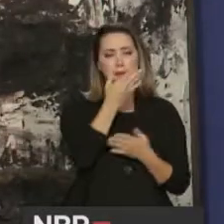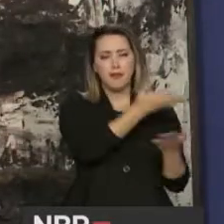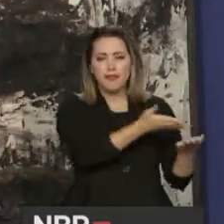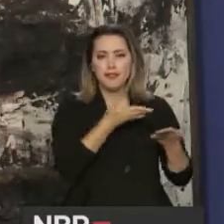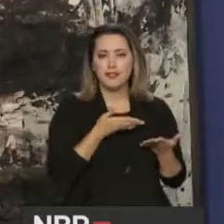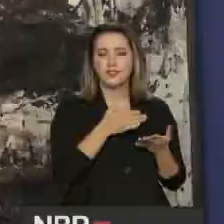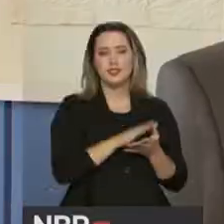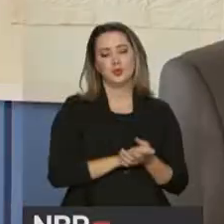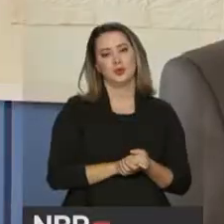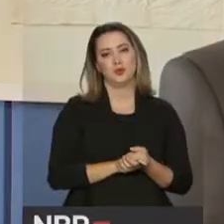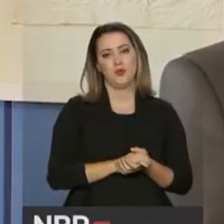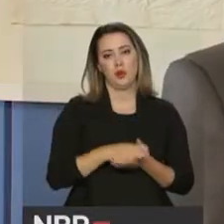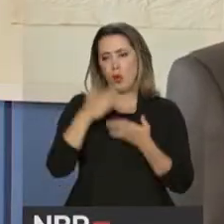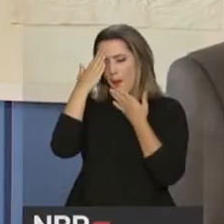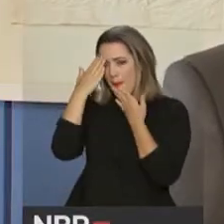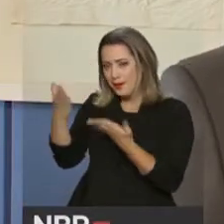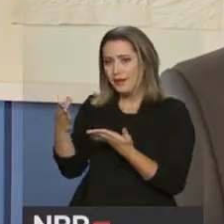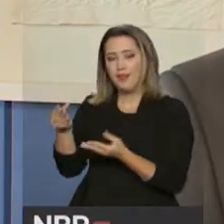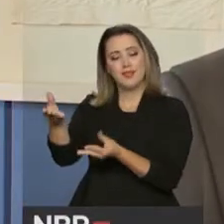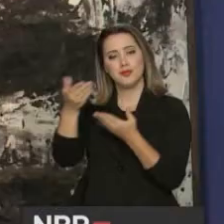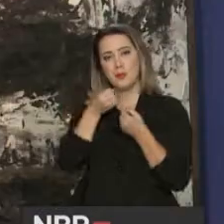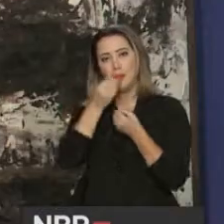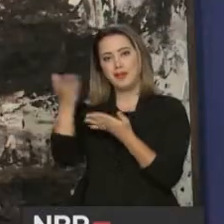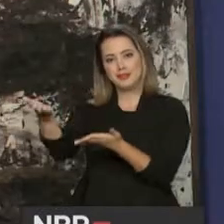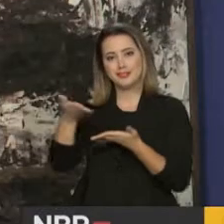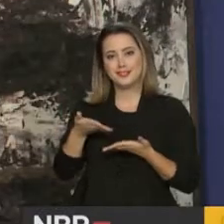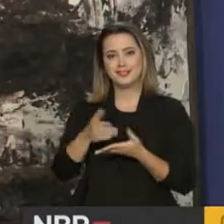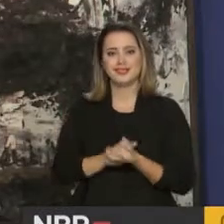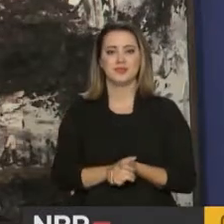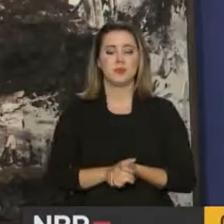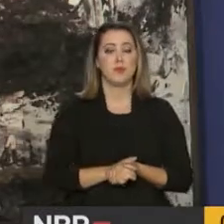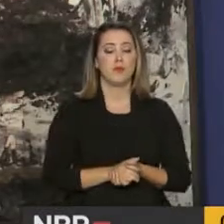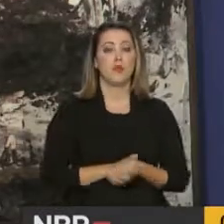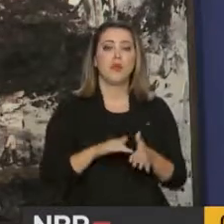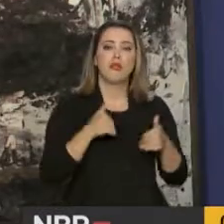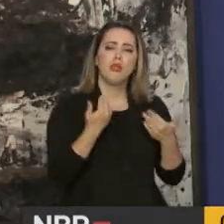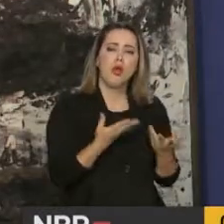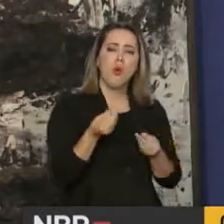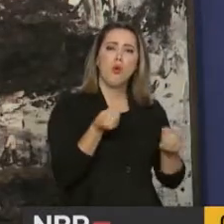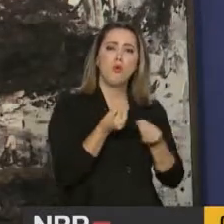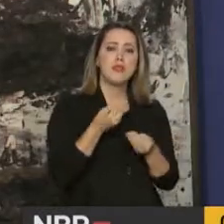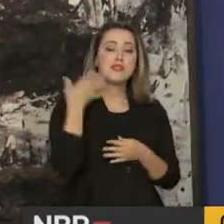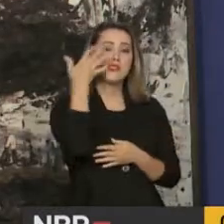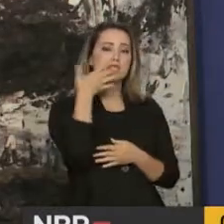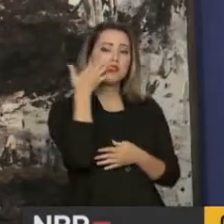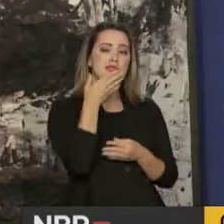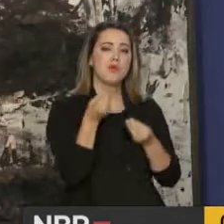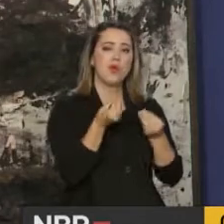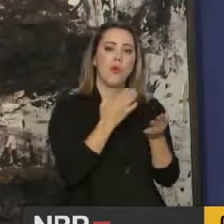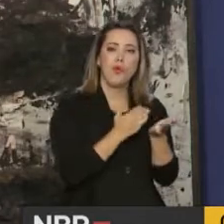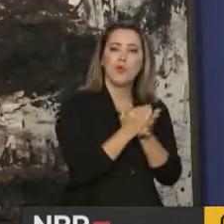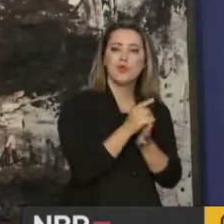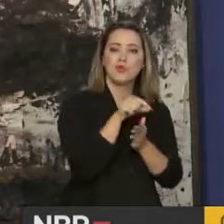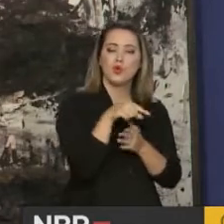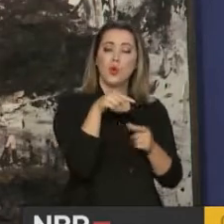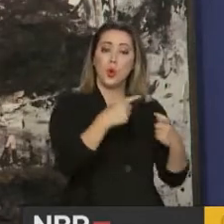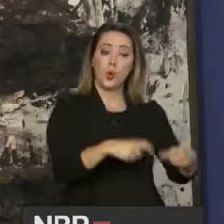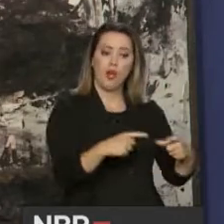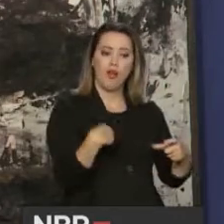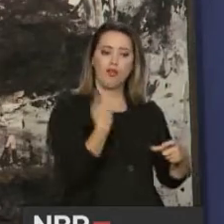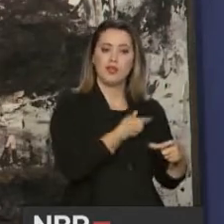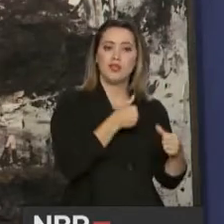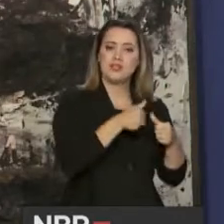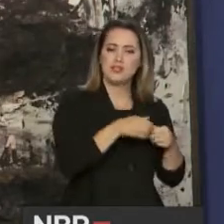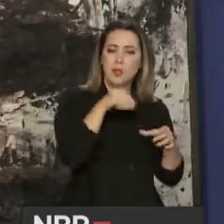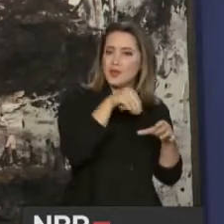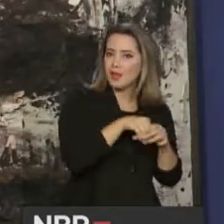NBR Entrevista, Heitor. Obrigado, bem-vindos ao Palácio. Muito obrigada. Bom, conta pra gente, para começar, onde nós estamos